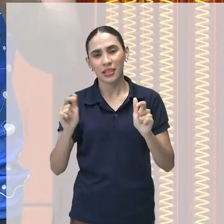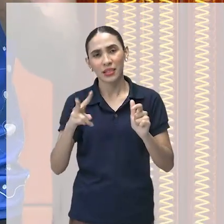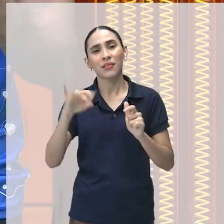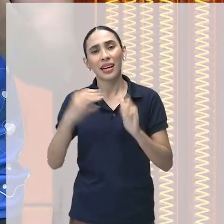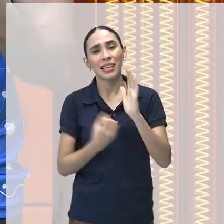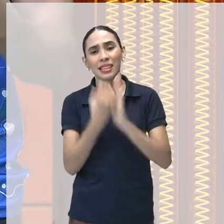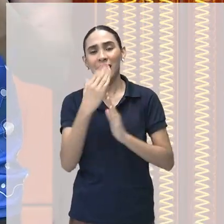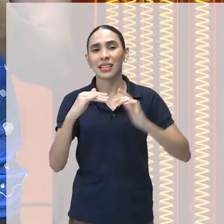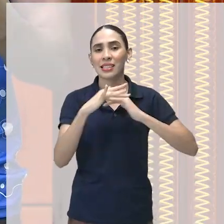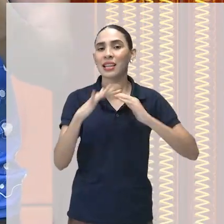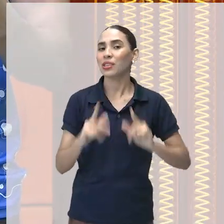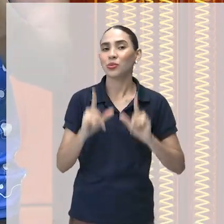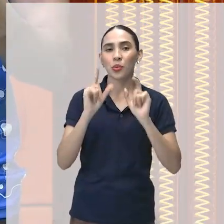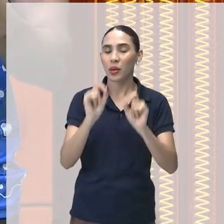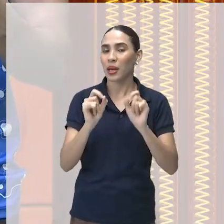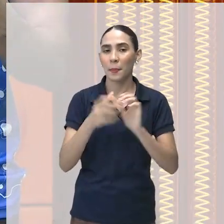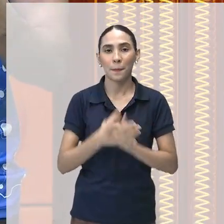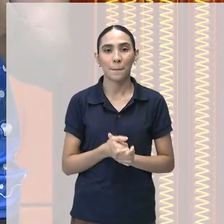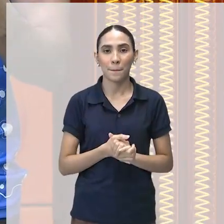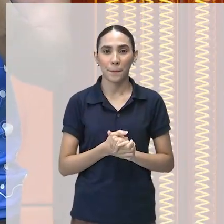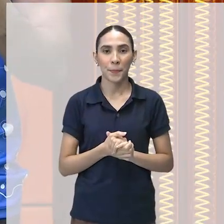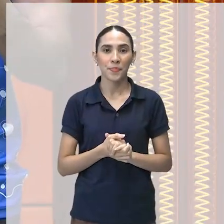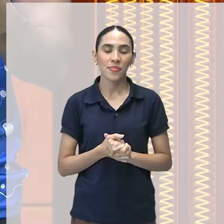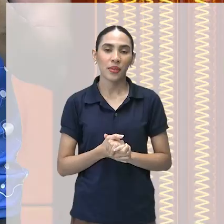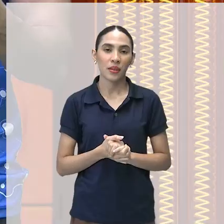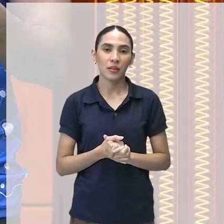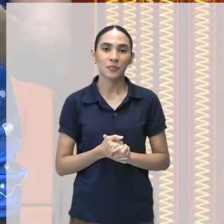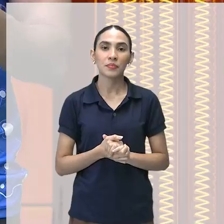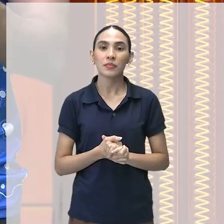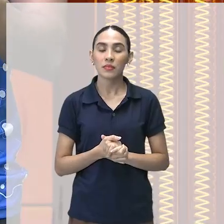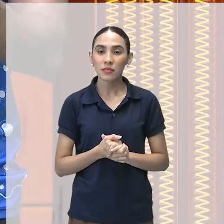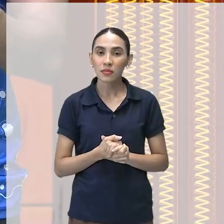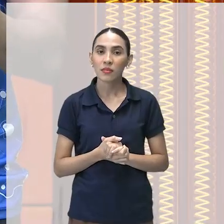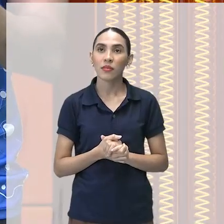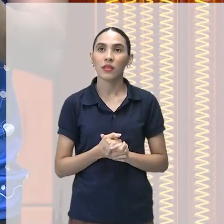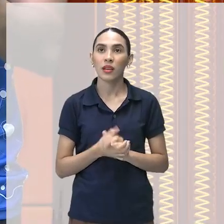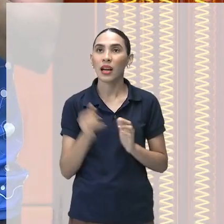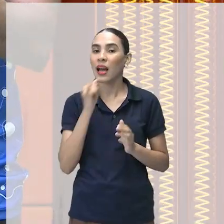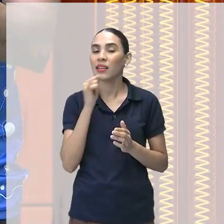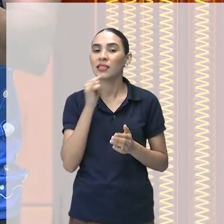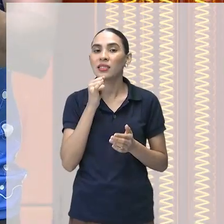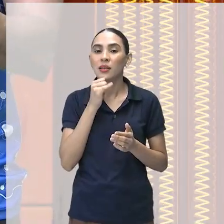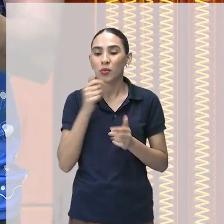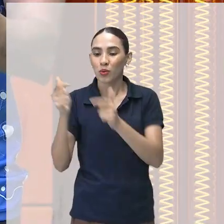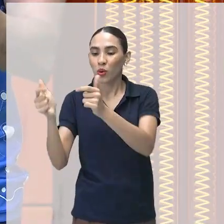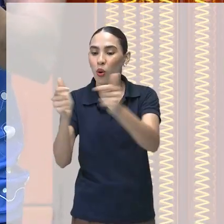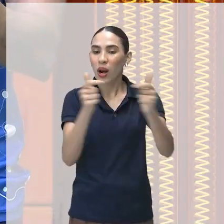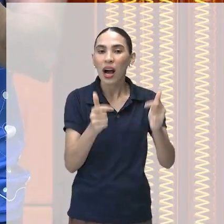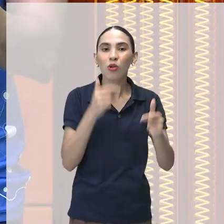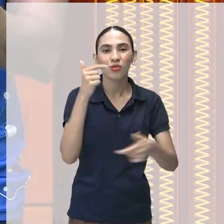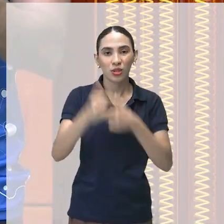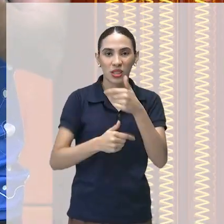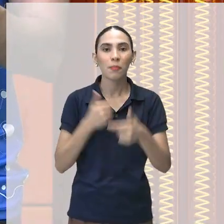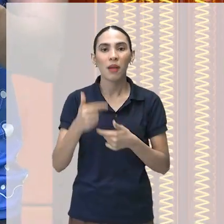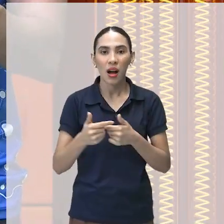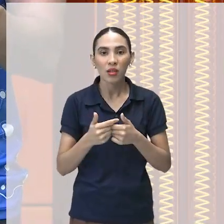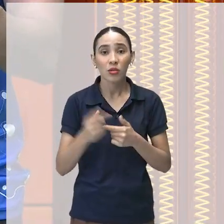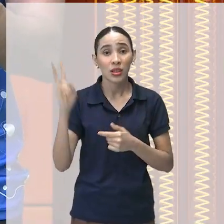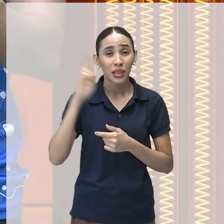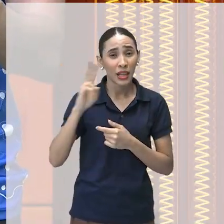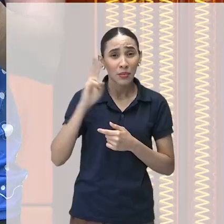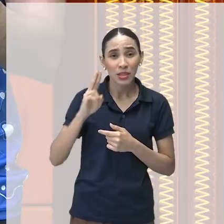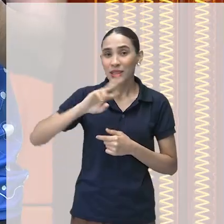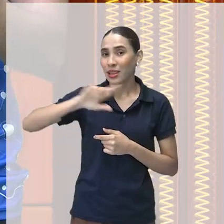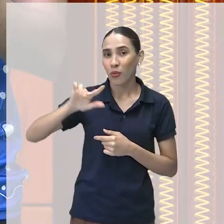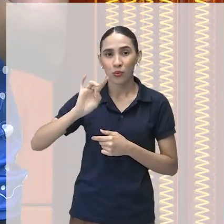na cidade ali uma um maior quantitativo de postos de trabalho, por assim dizer. Lembre-se que